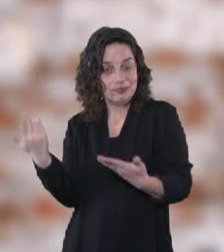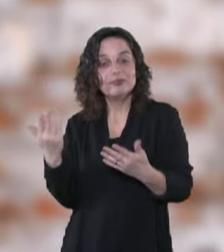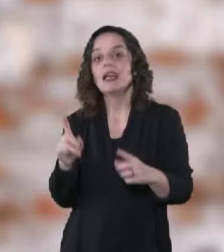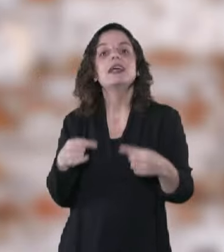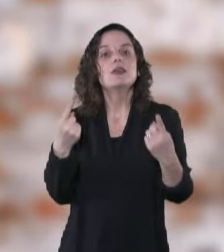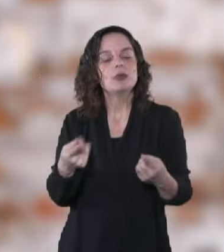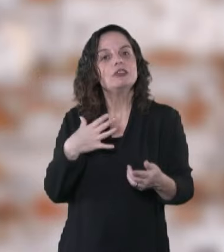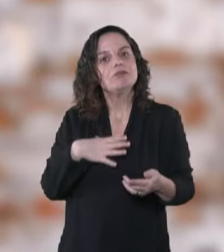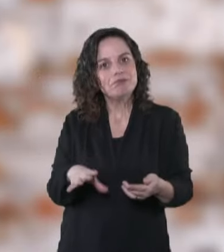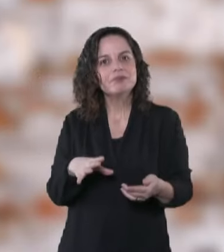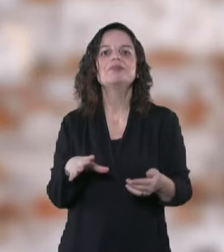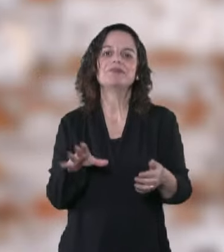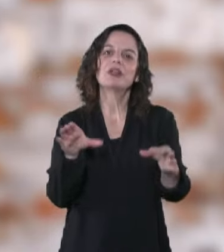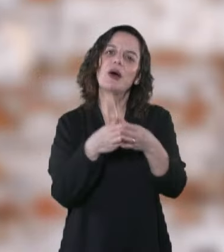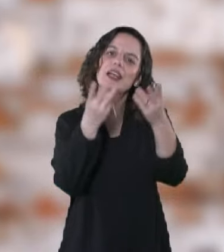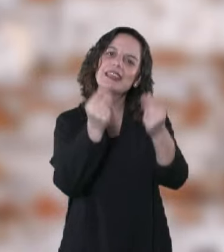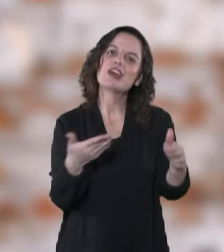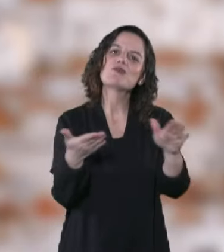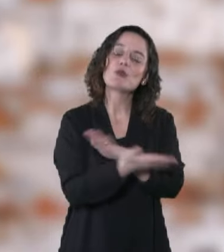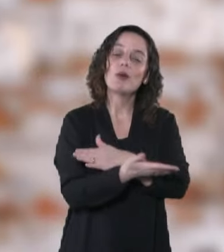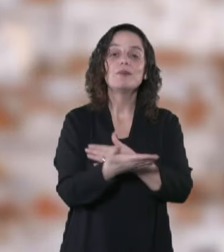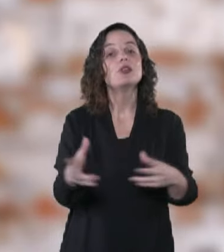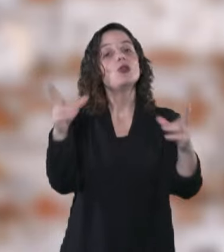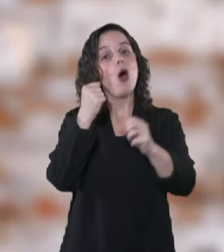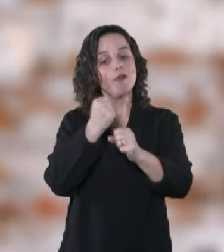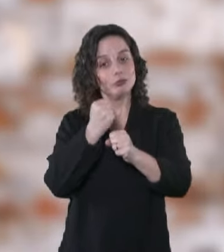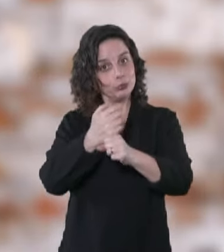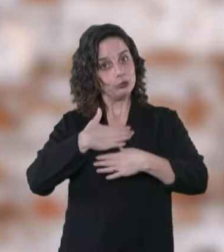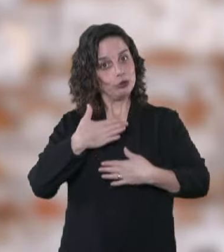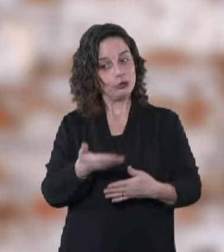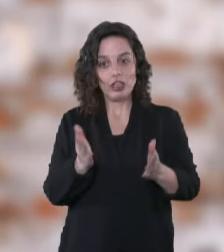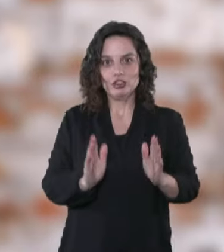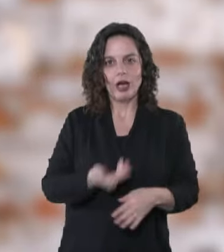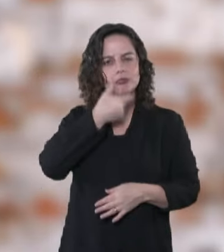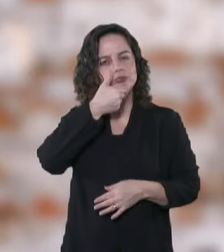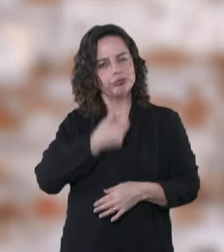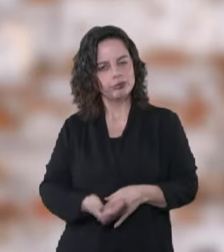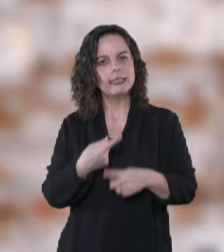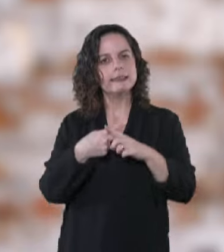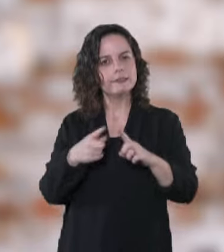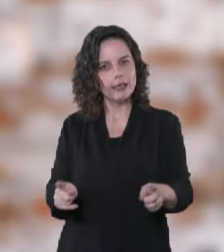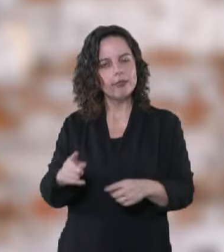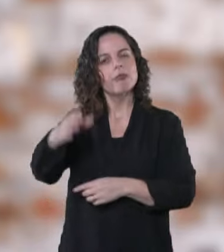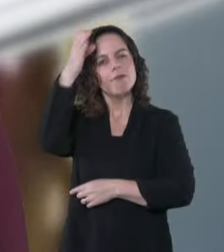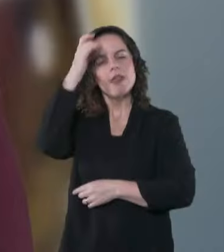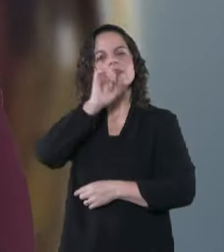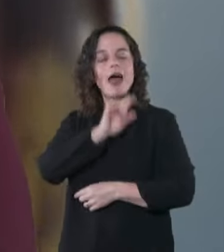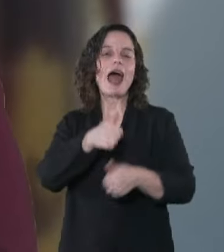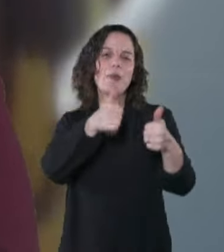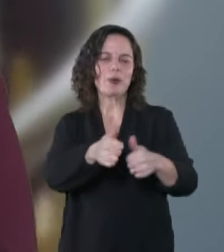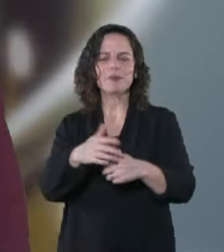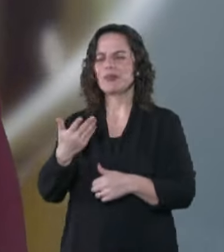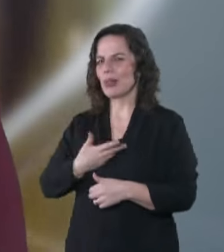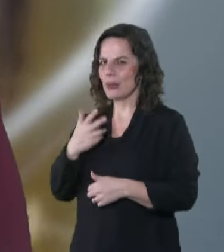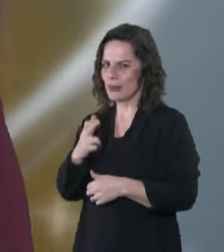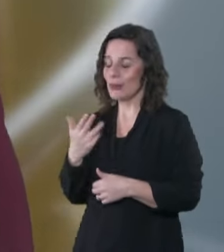enverdarem pela entrada na Ordem dos Contabilistas, novos profissionais já com outra maturidade, com uma capacitação diferente, o que é muito bom. Soutora,